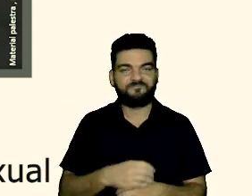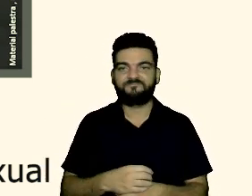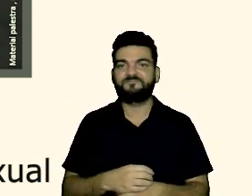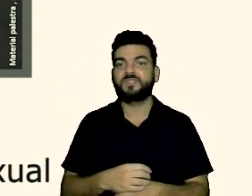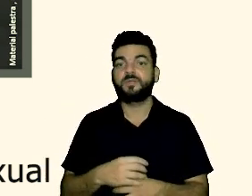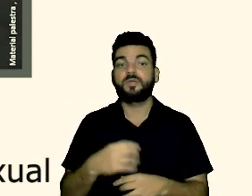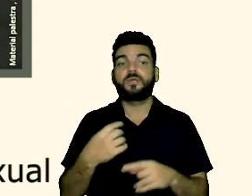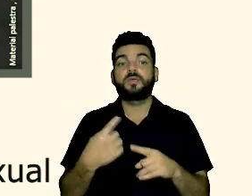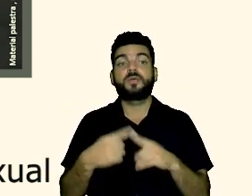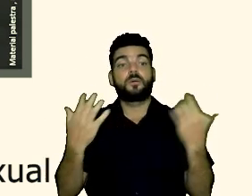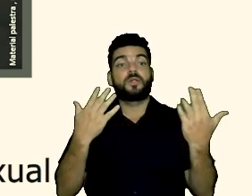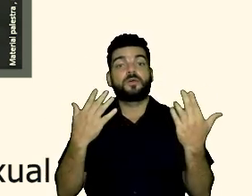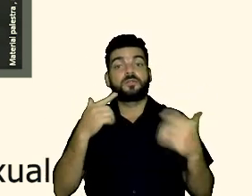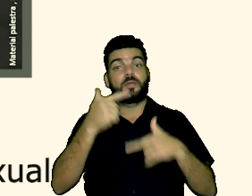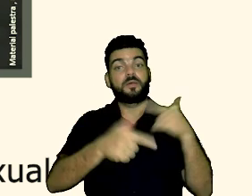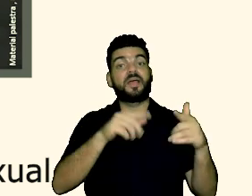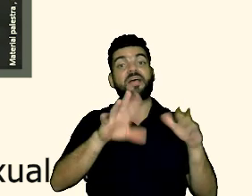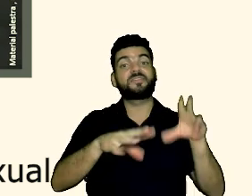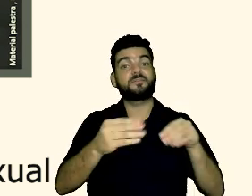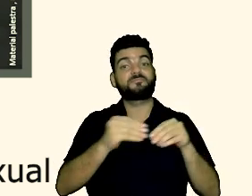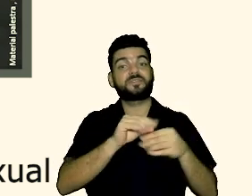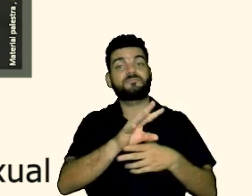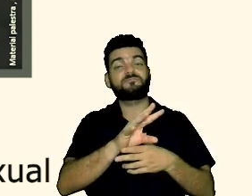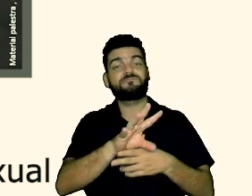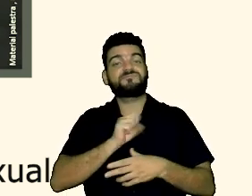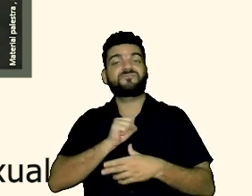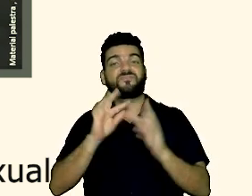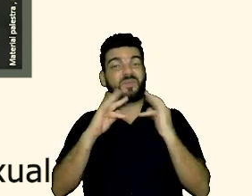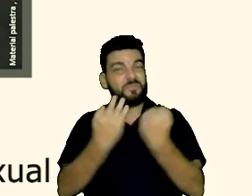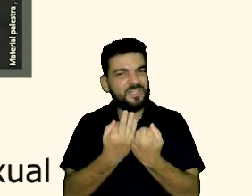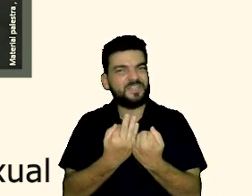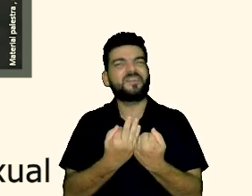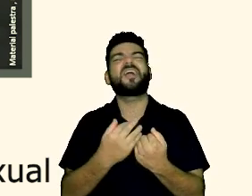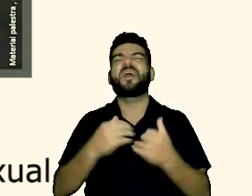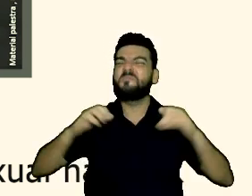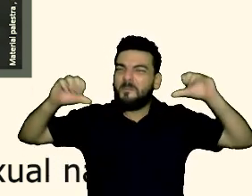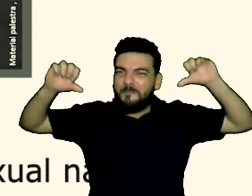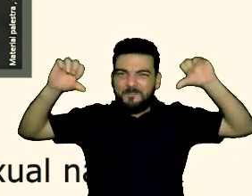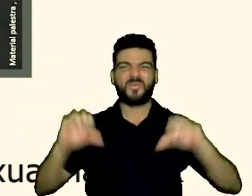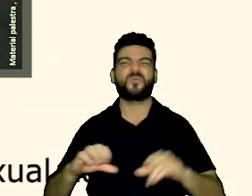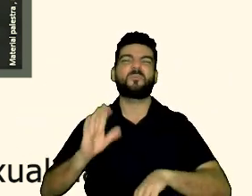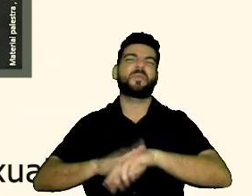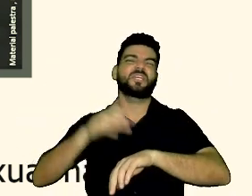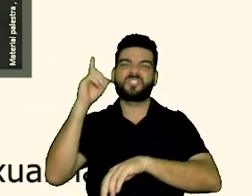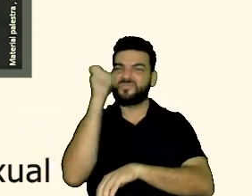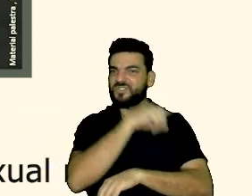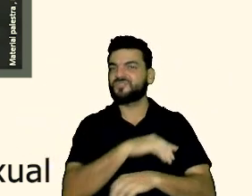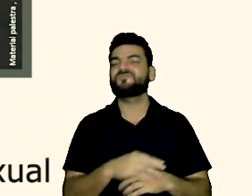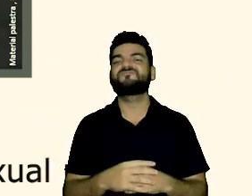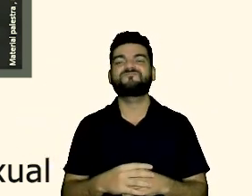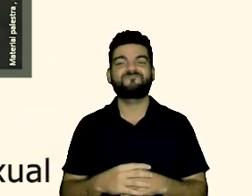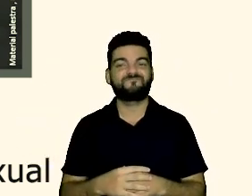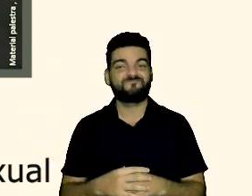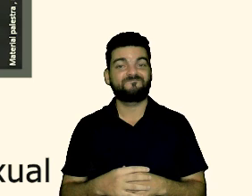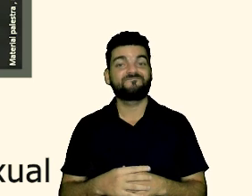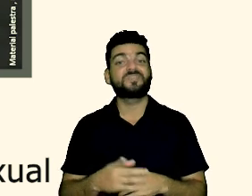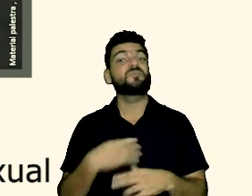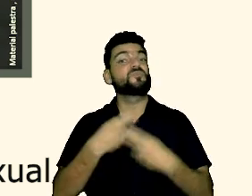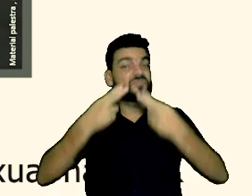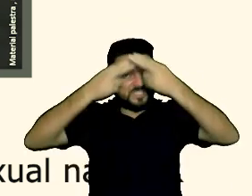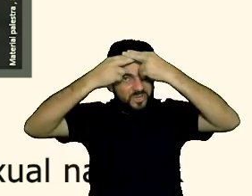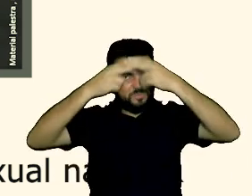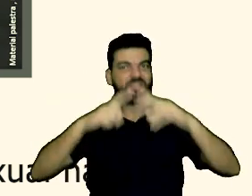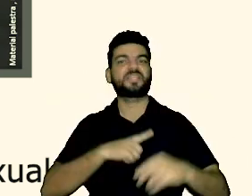muito difícil de lidar, mais complexo e que deixa grandes cicatrizes. Se eu me comunicar melhor, se eu estar